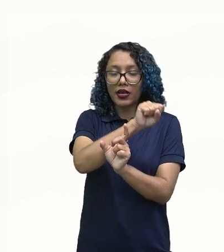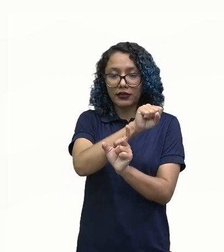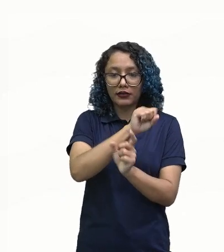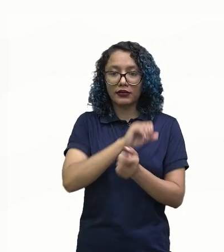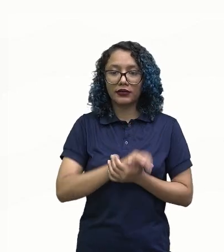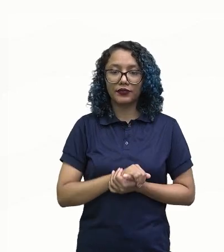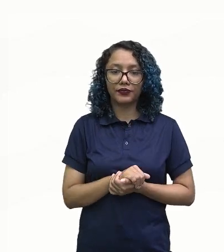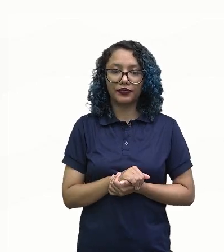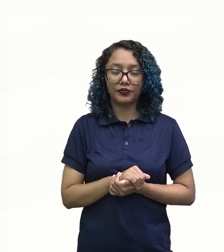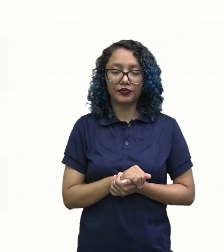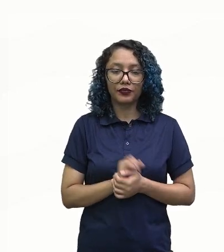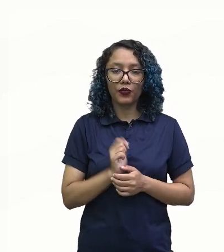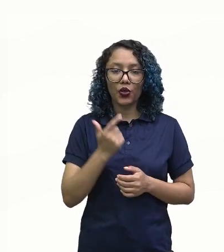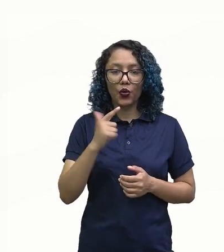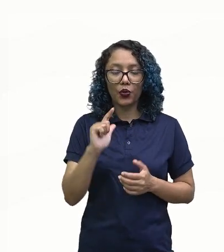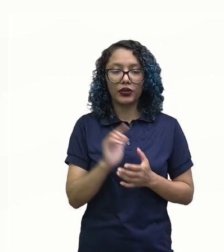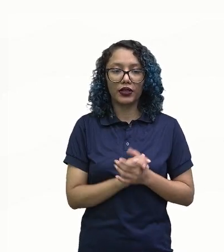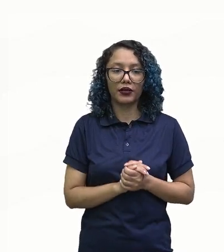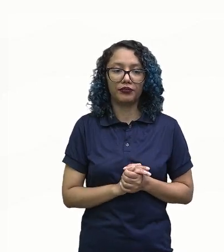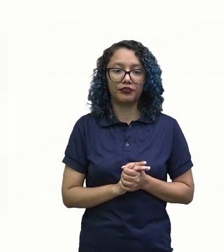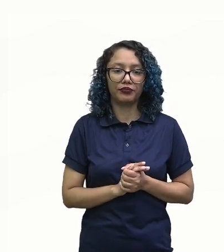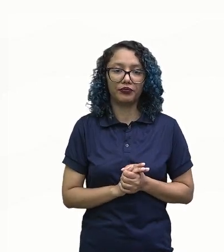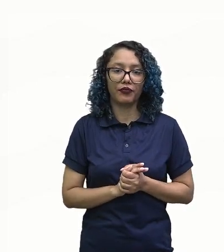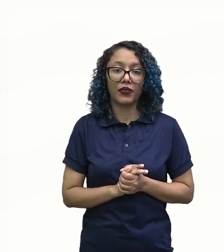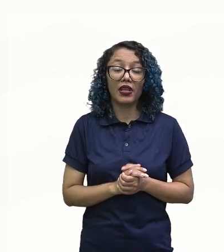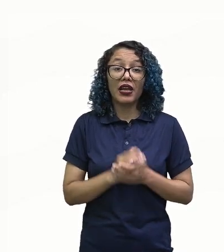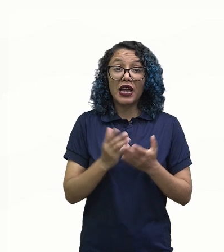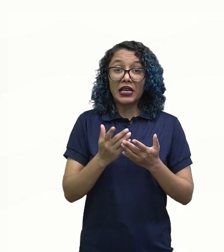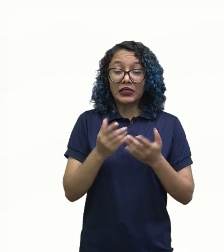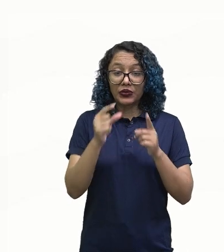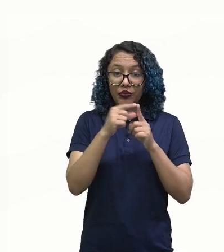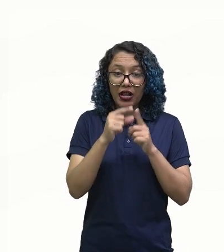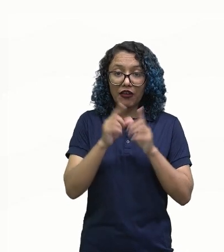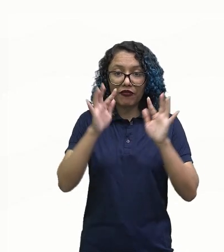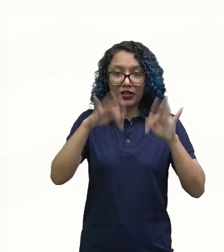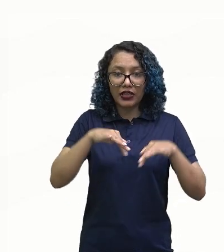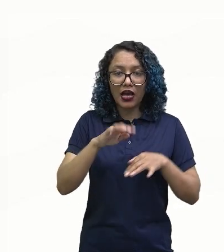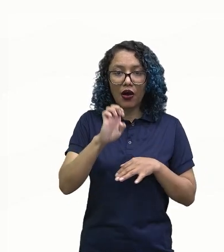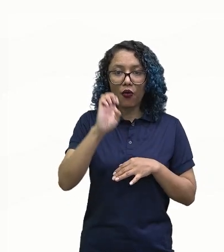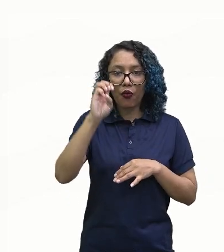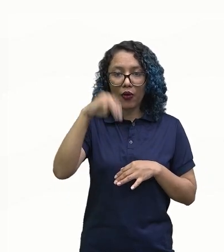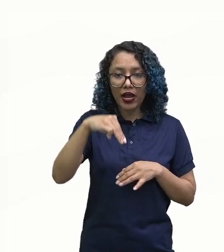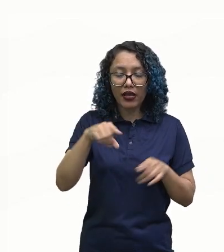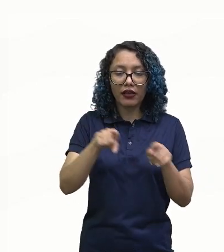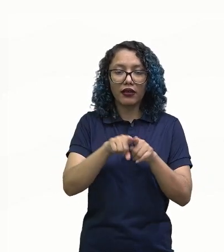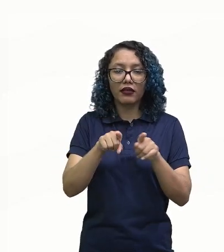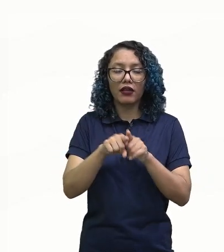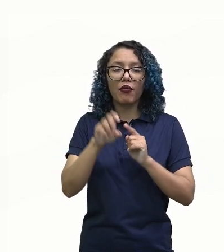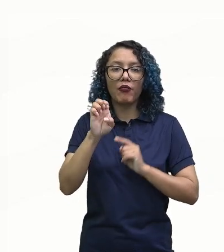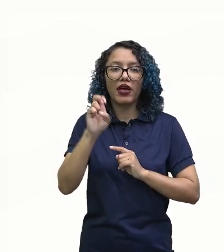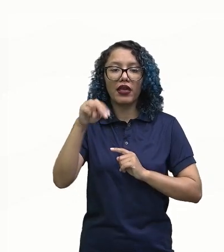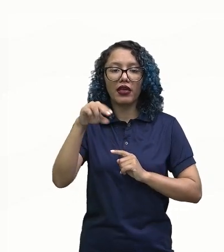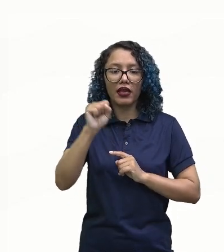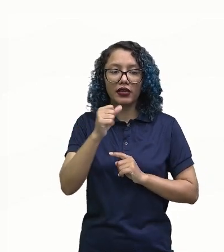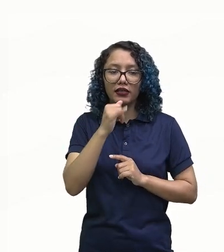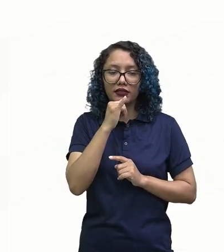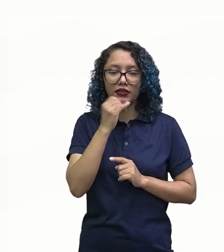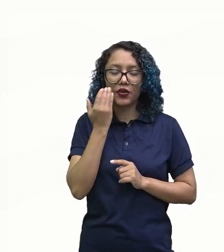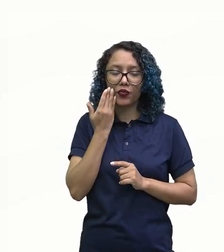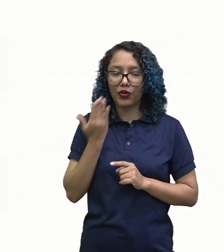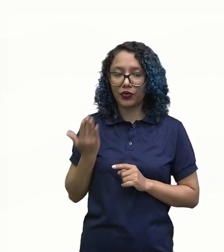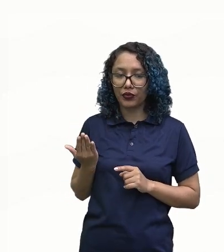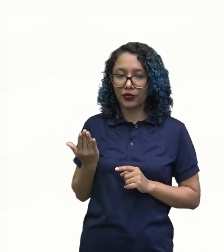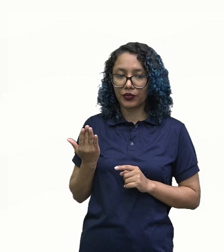Na palavra que termina em e ens, como em armazém e